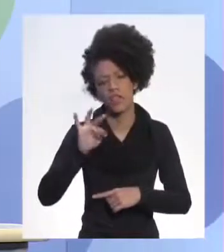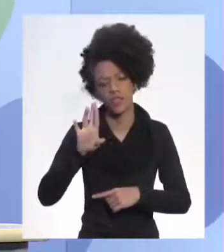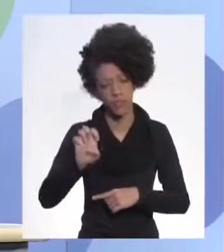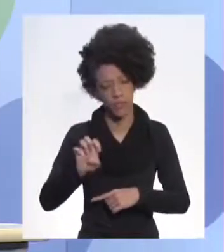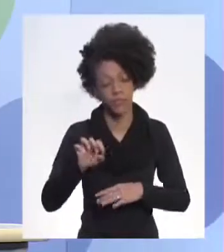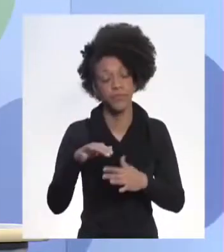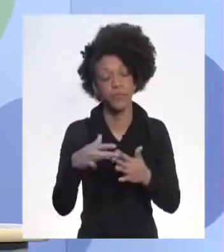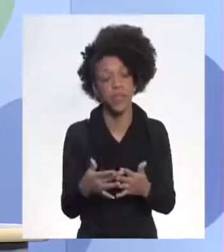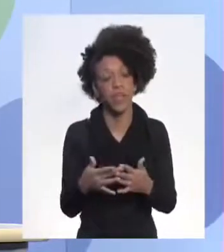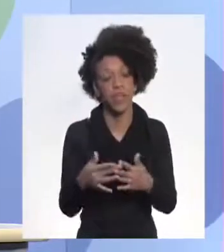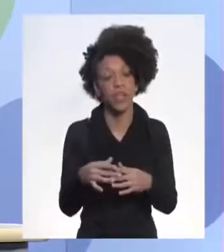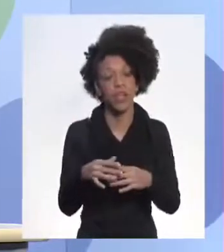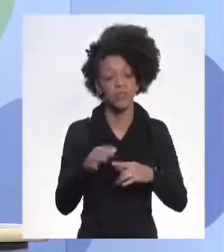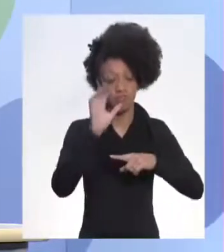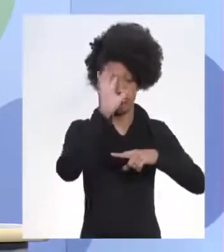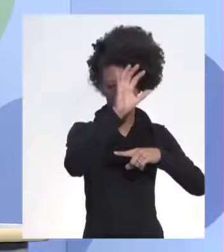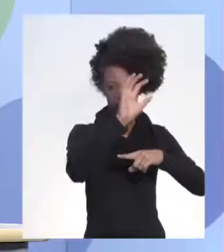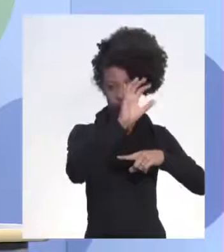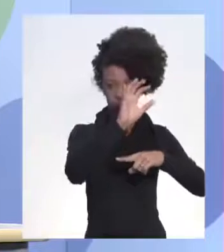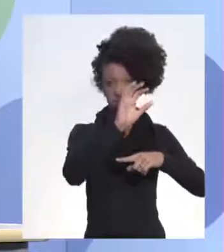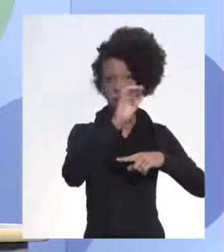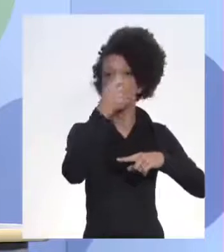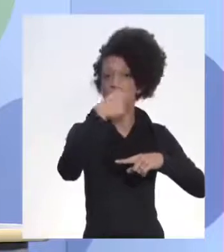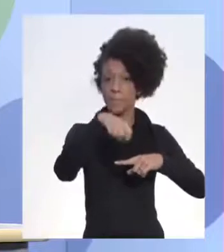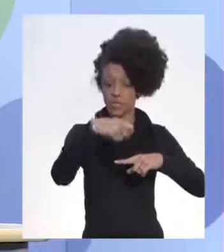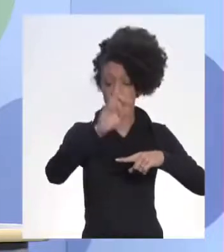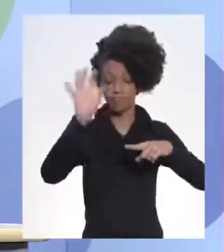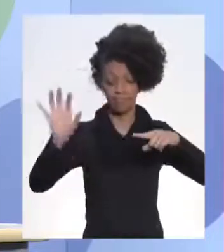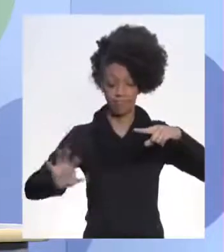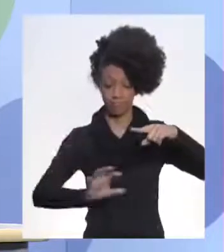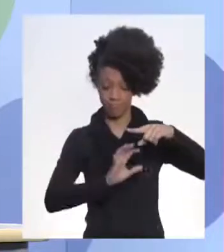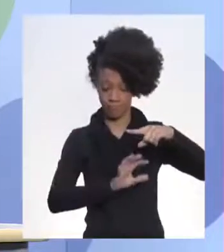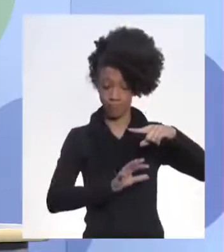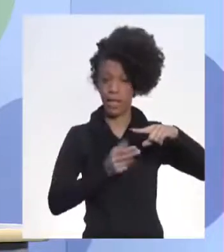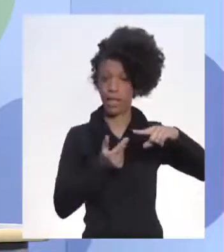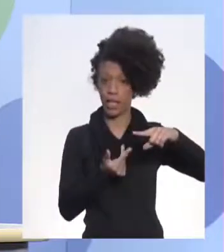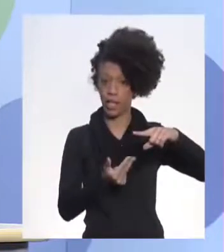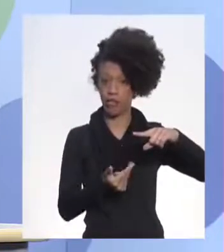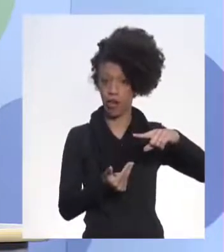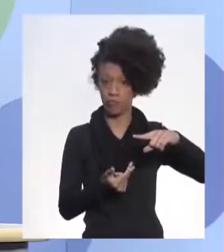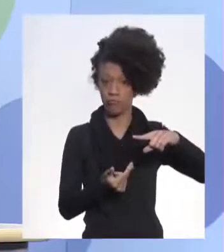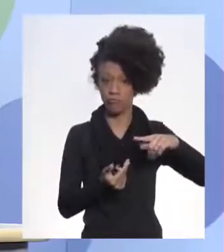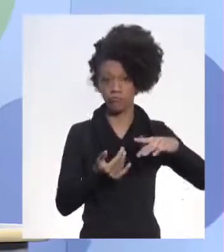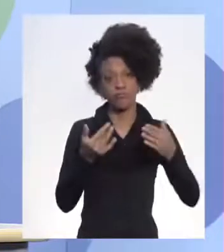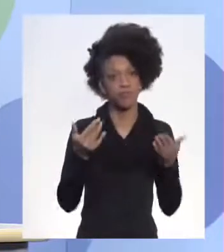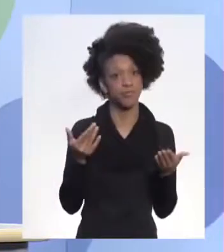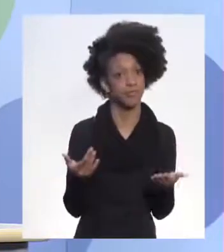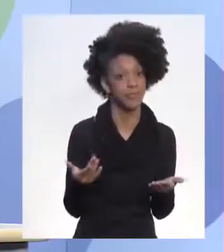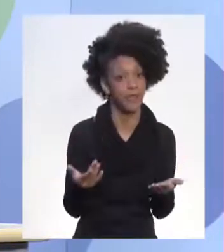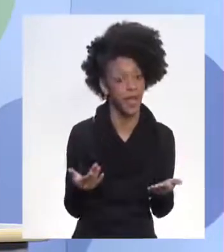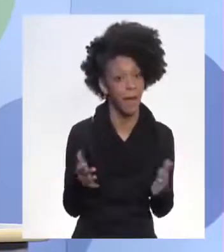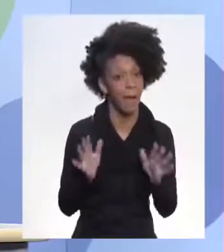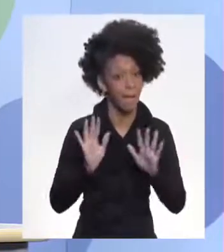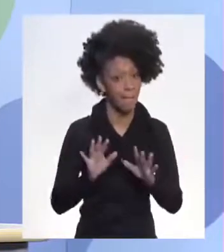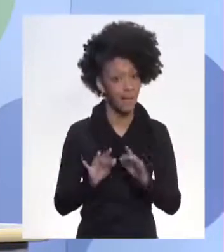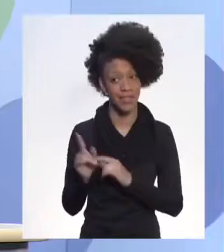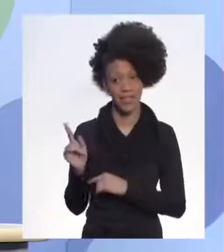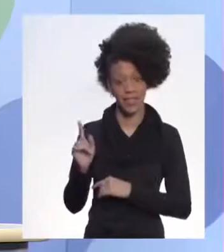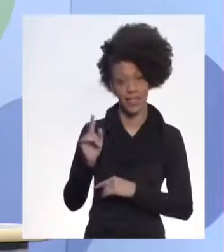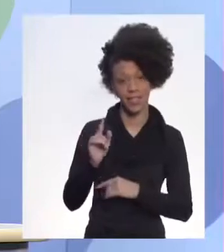a mesma operação que eu fazia no numerador, eu tinha que fazer no denominador. Aqui, nessa regra